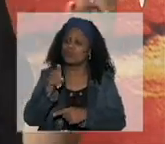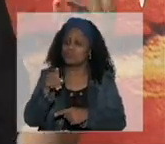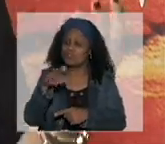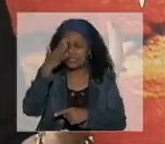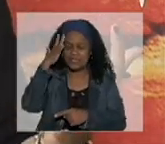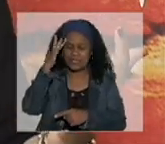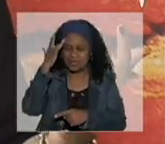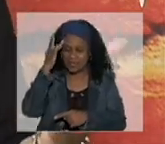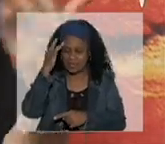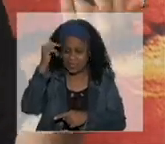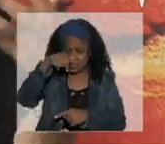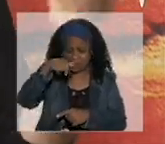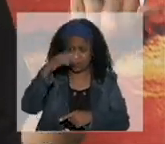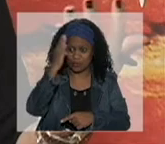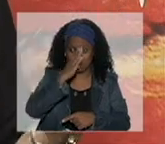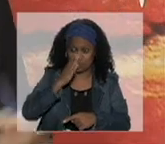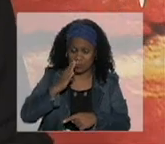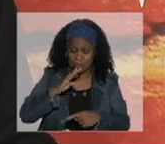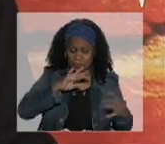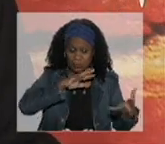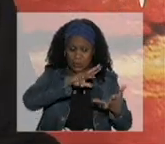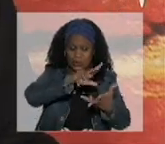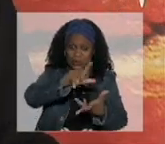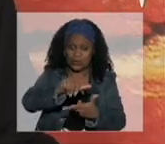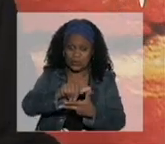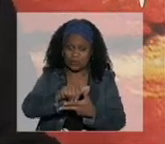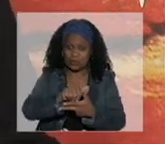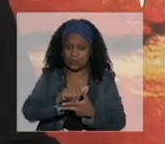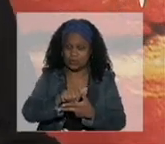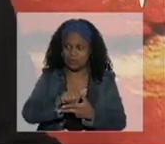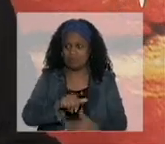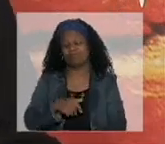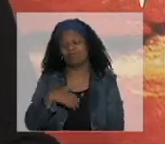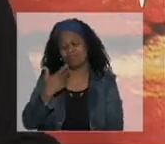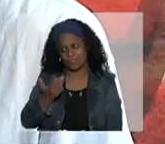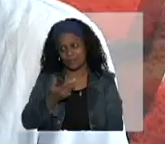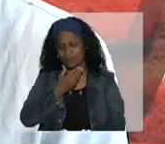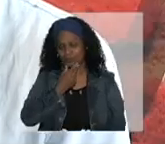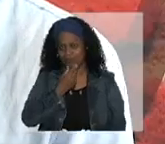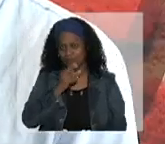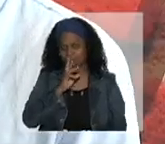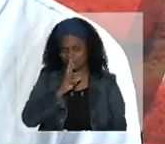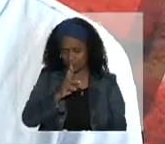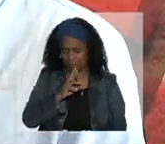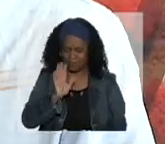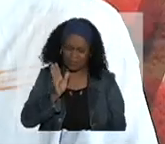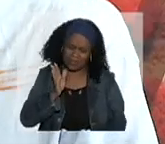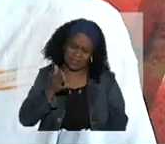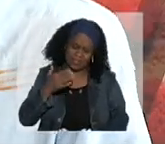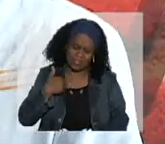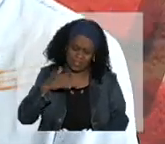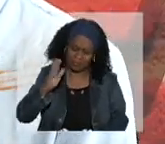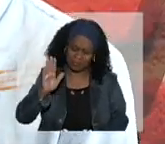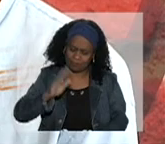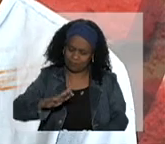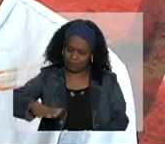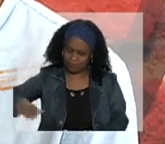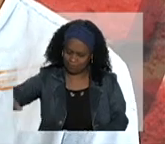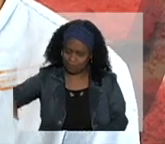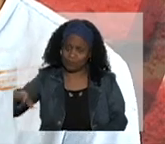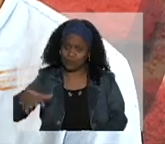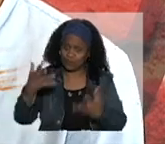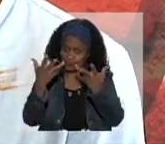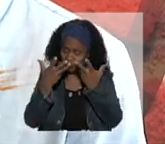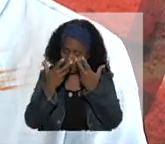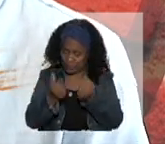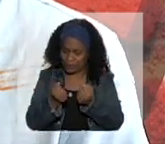panorama que está acontecendo agora no Brasil e no mundo, né, está afetando vocês. Então, desde muito cedo eu fui beneficiado